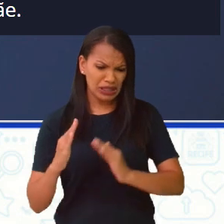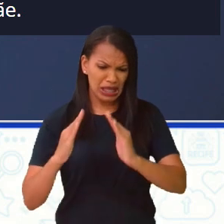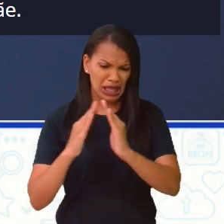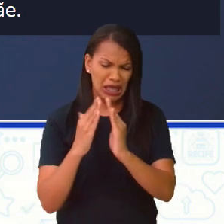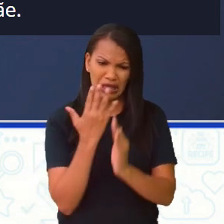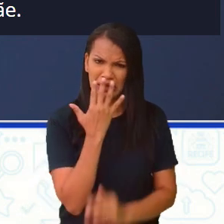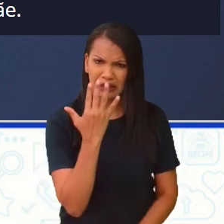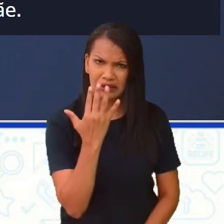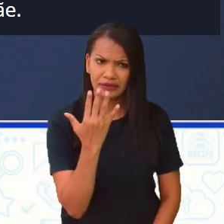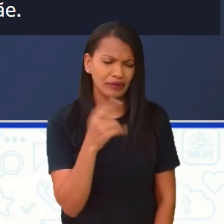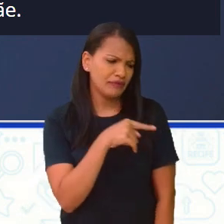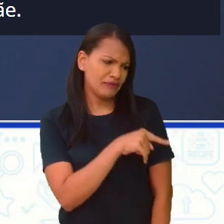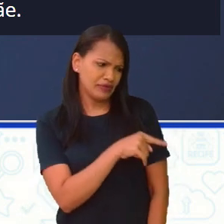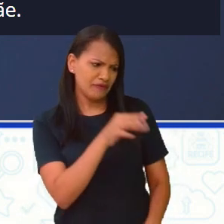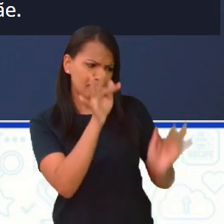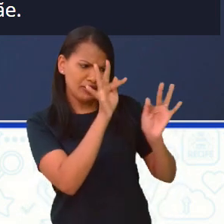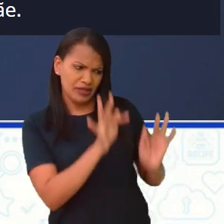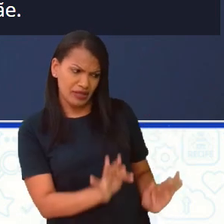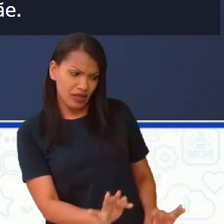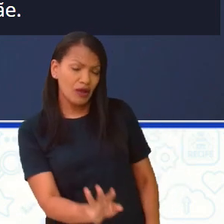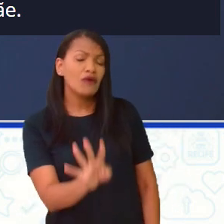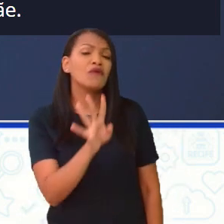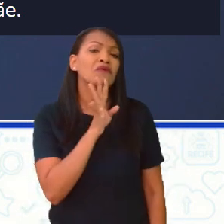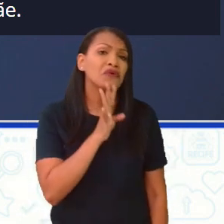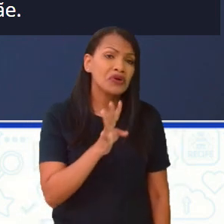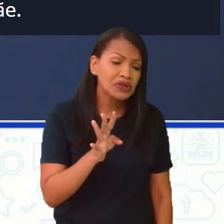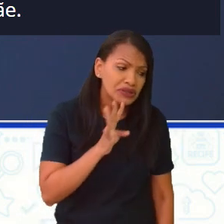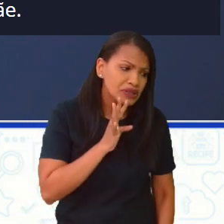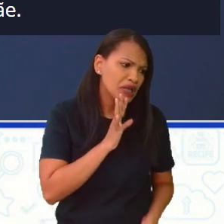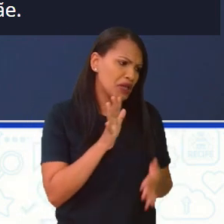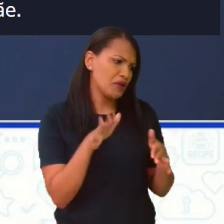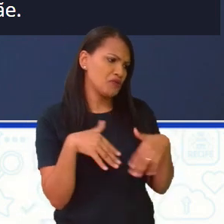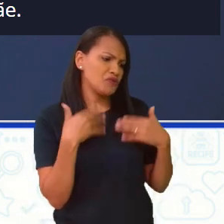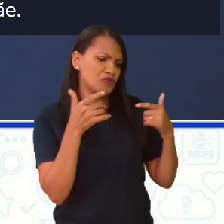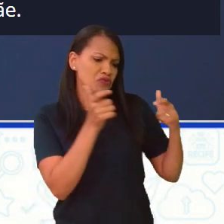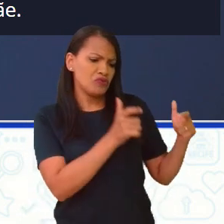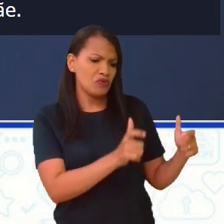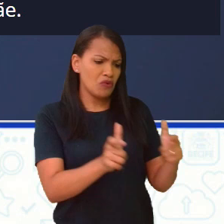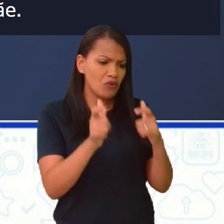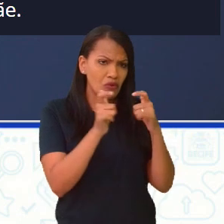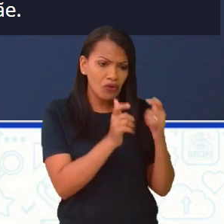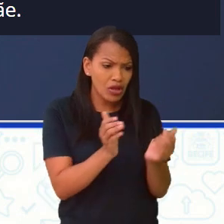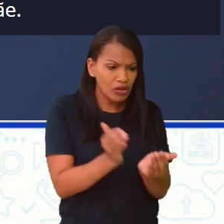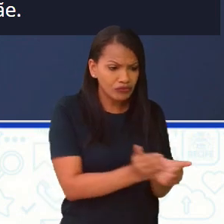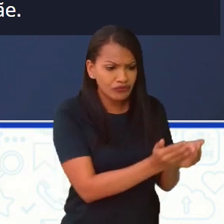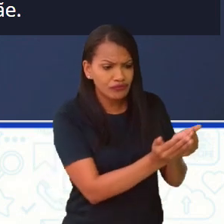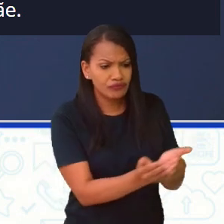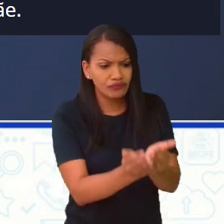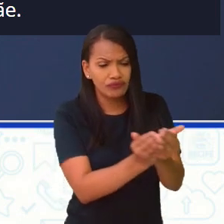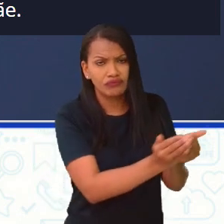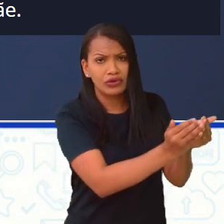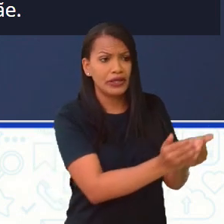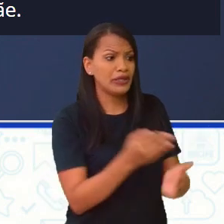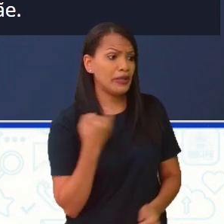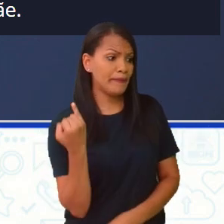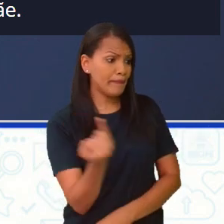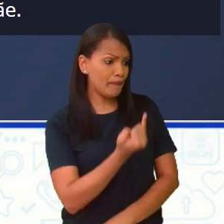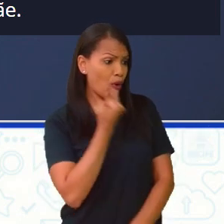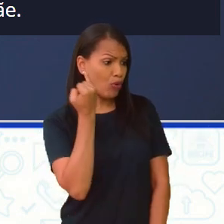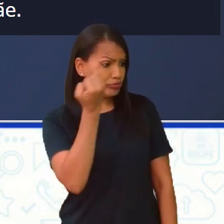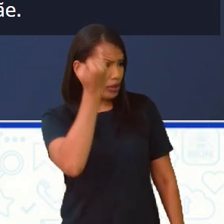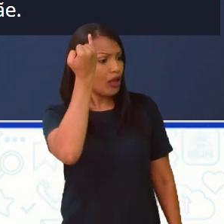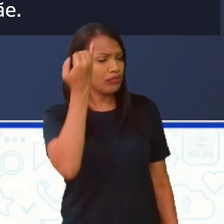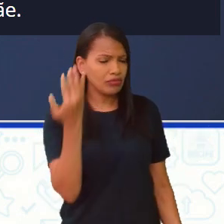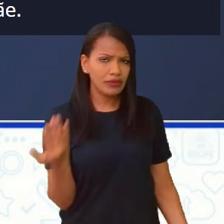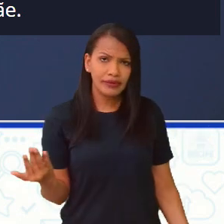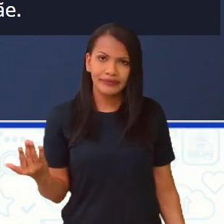tu serás muito feliz, conhecerá muitos lugares e será uma das peças mais importantes do navio, disse a mãe. Então aqui a mãe,